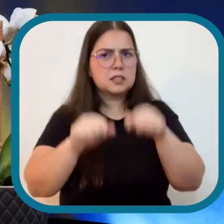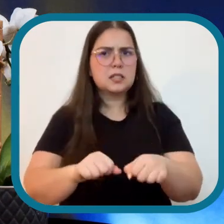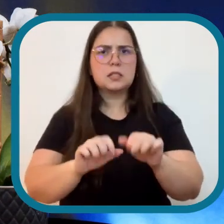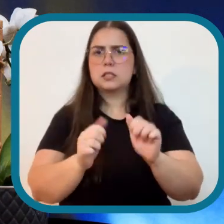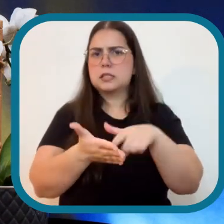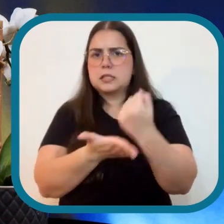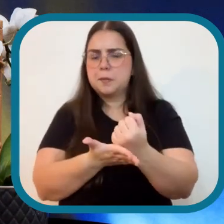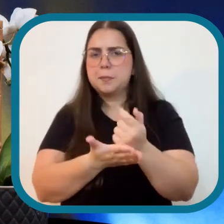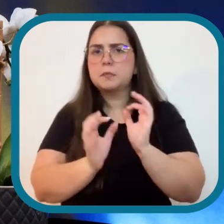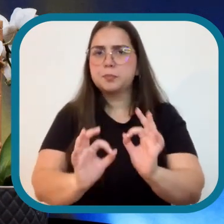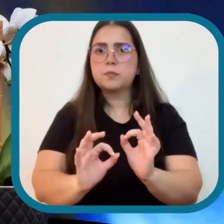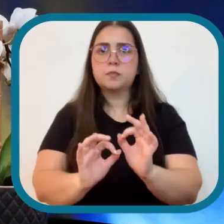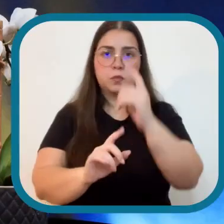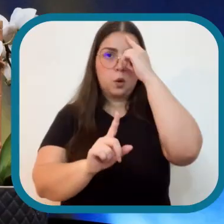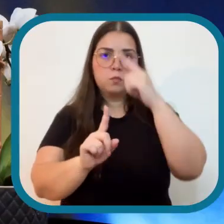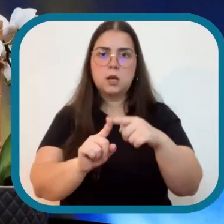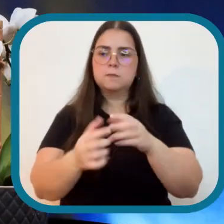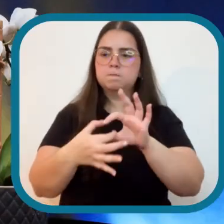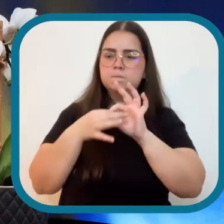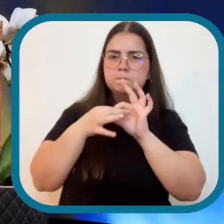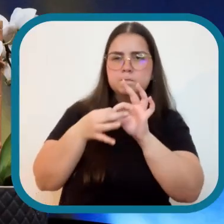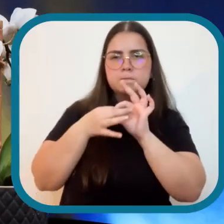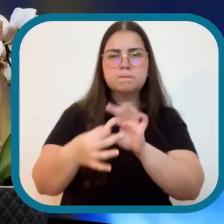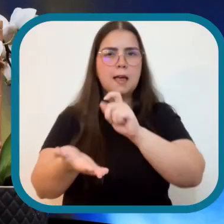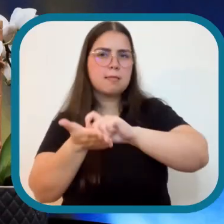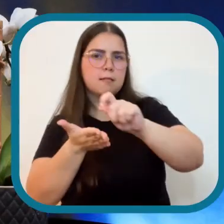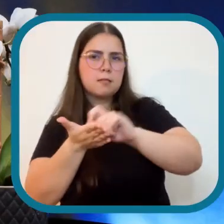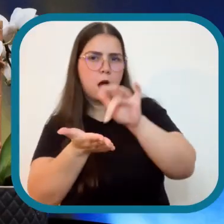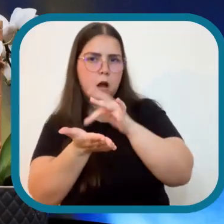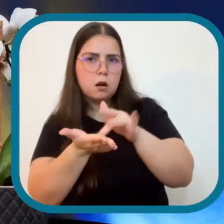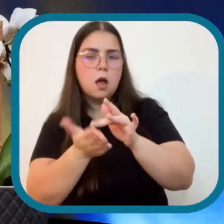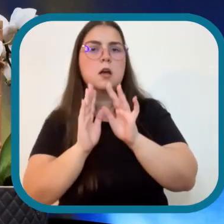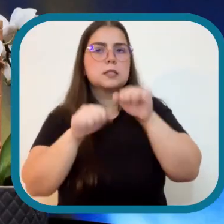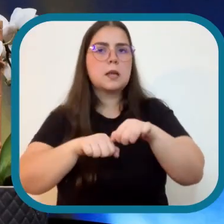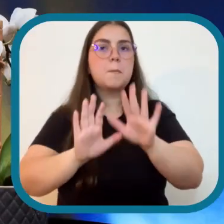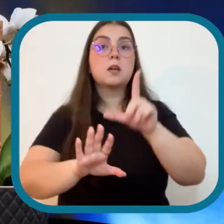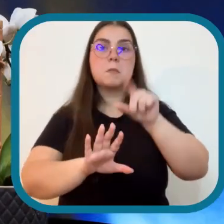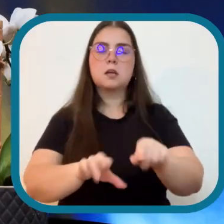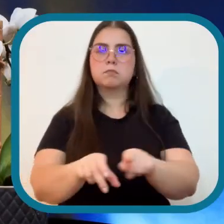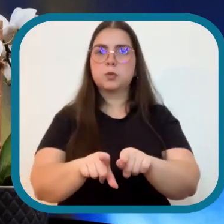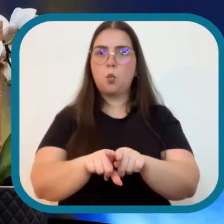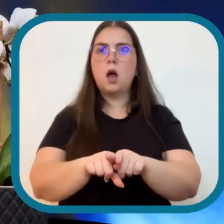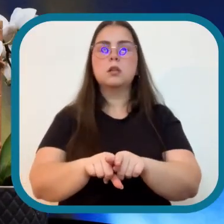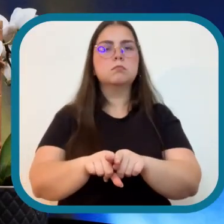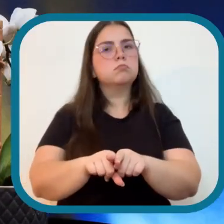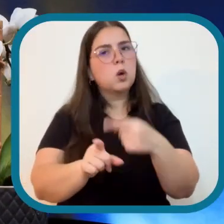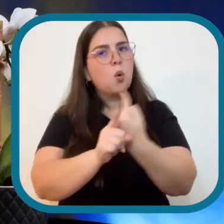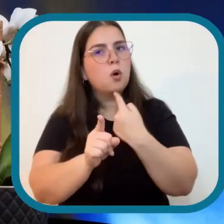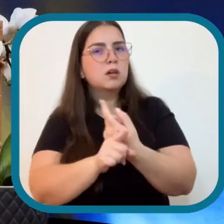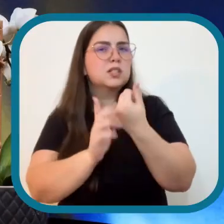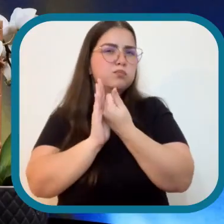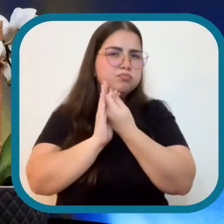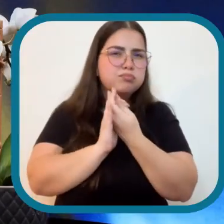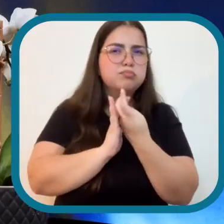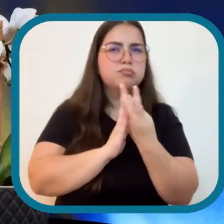espaço para esta intimidade literária. E vai haver espaço para um conjunto de outros,